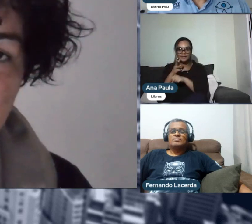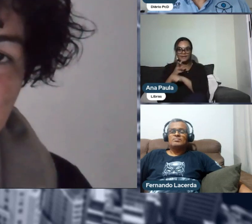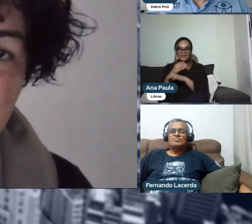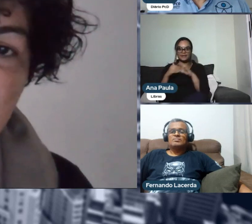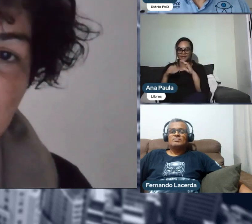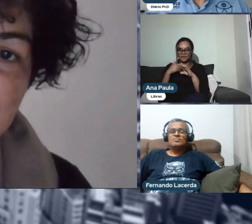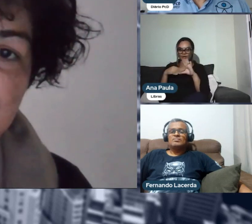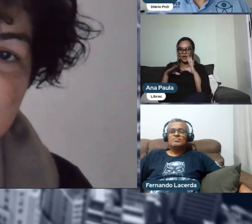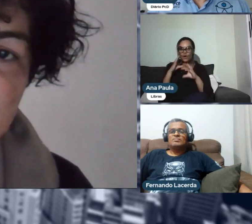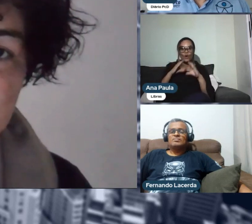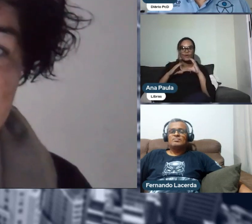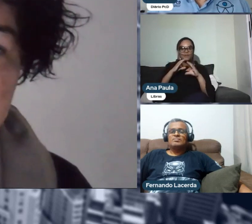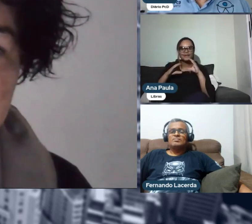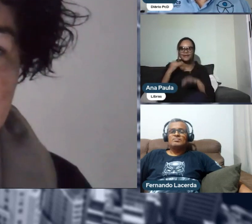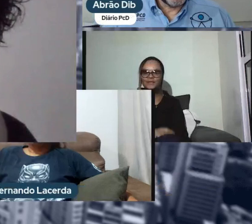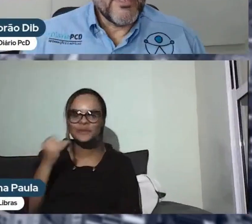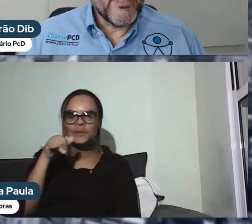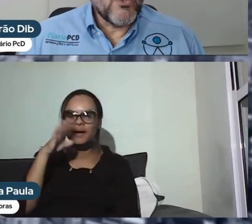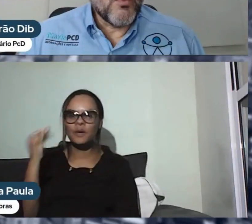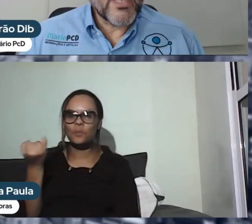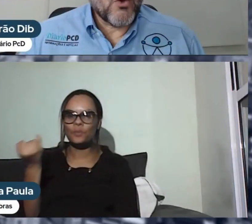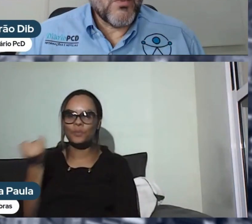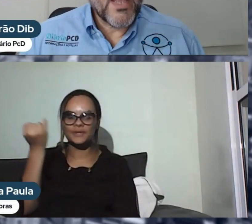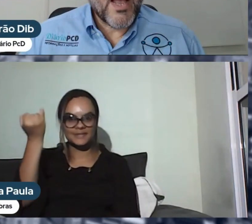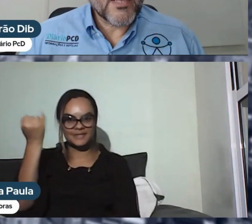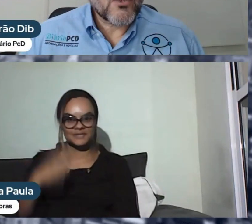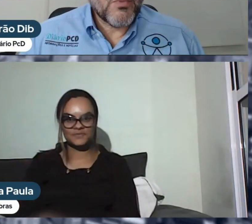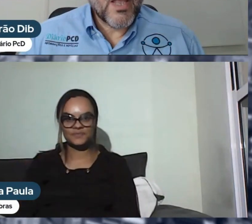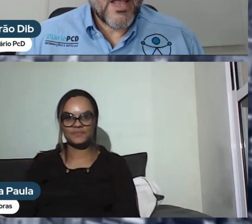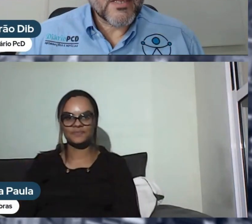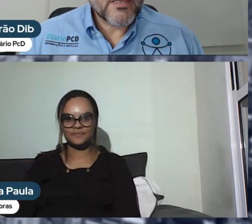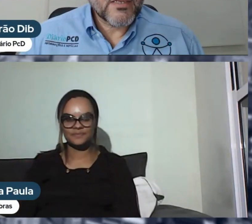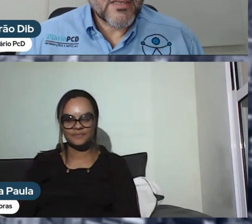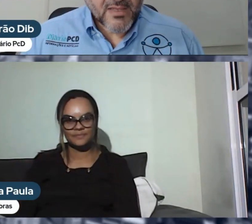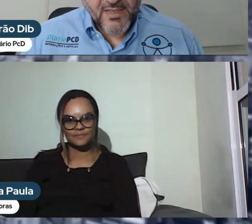comunicação principal. Legal. E uma das